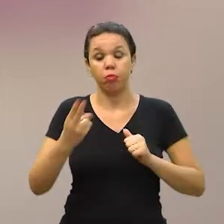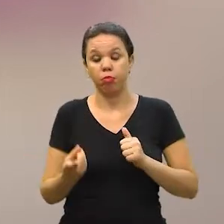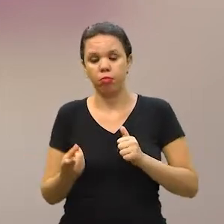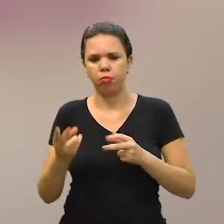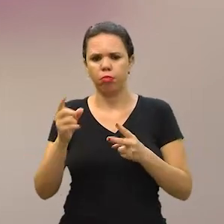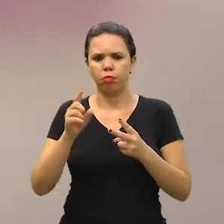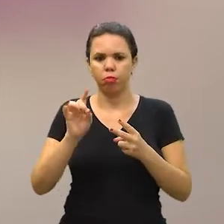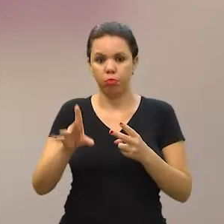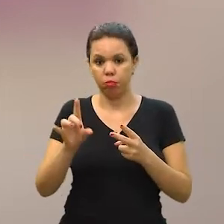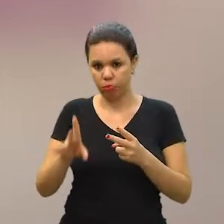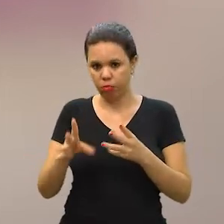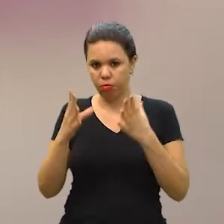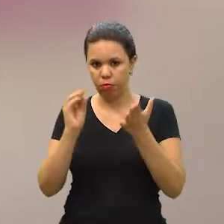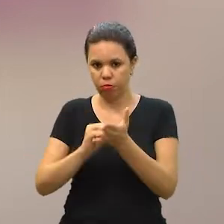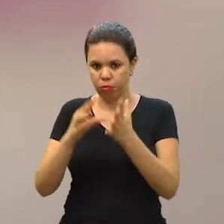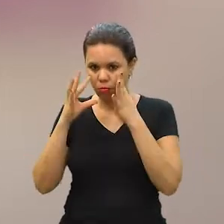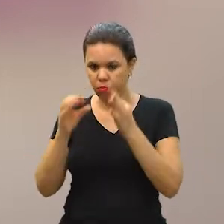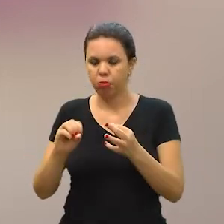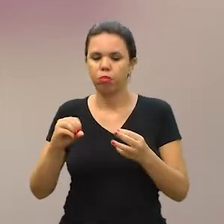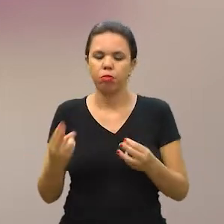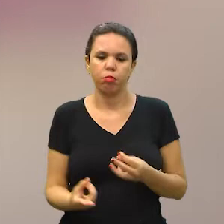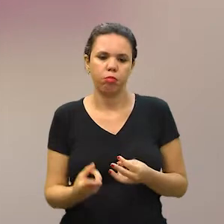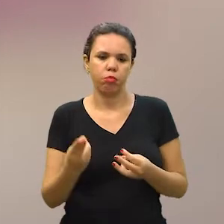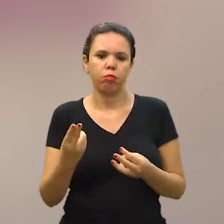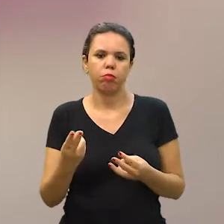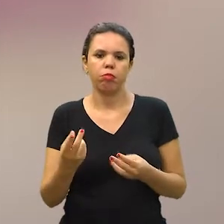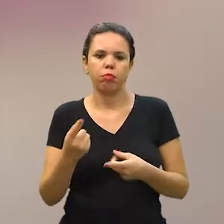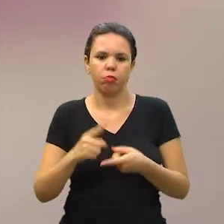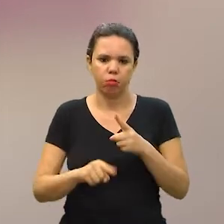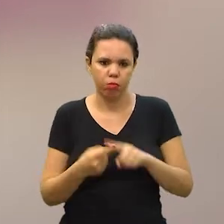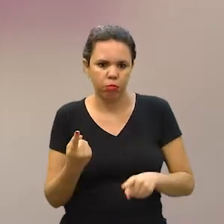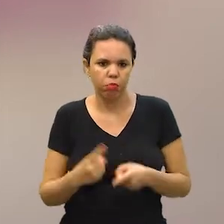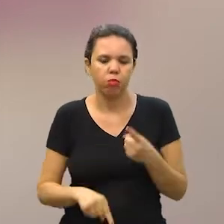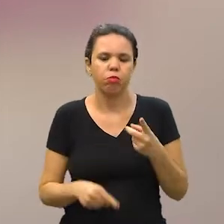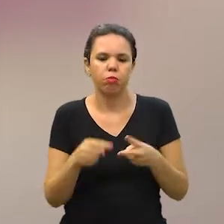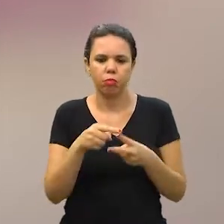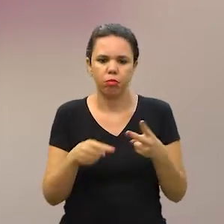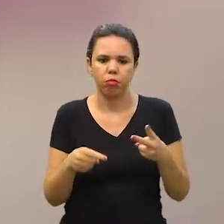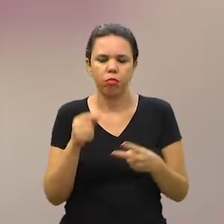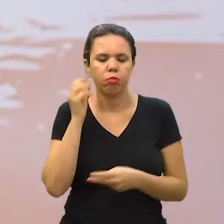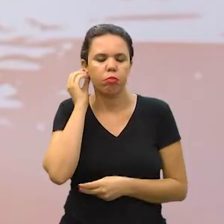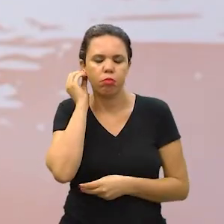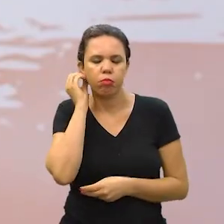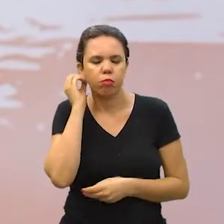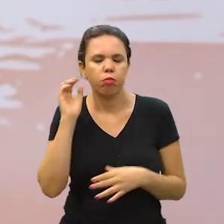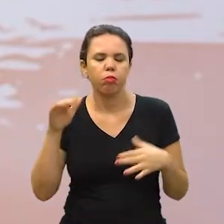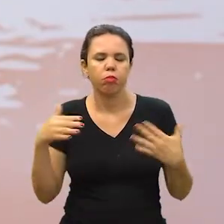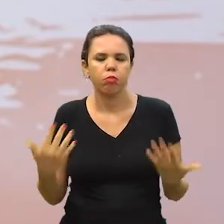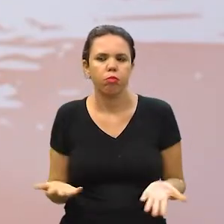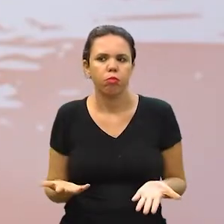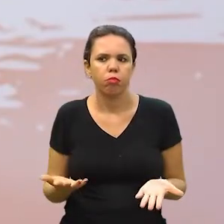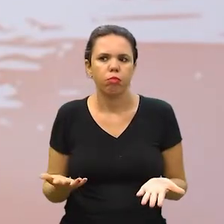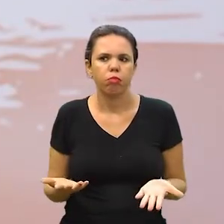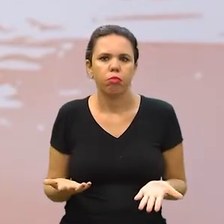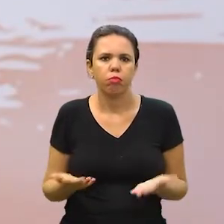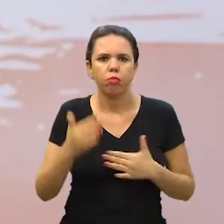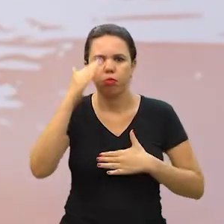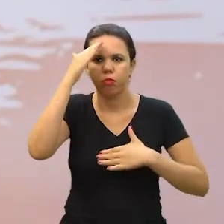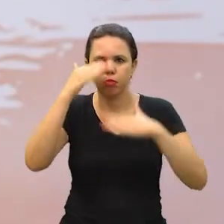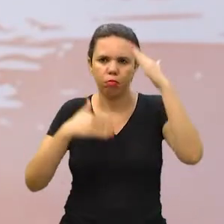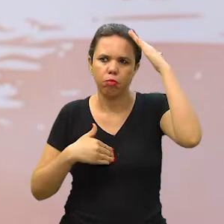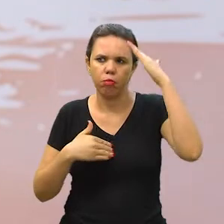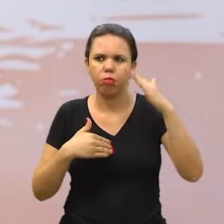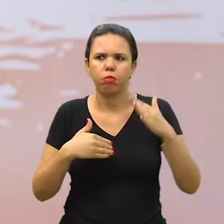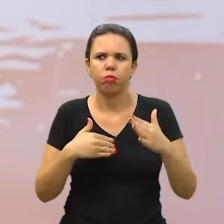o tipo só com a desatenção ou o que nós chamamos do tipo combinado, que é a presença dos dois. E Priscila, quando a gente fala em